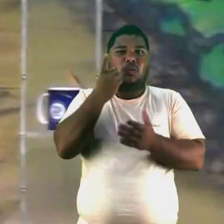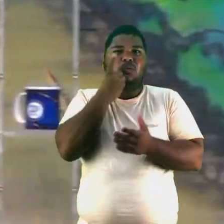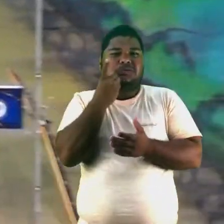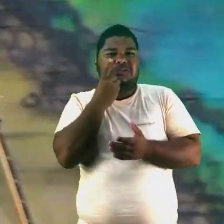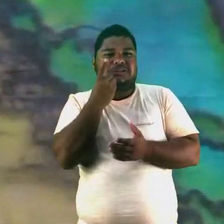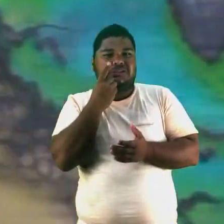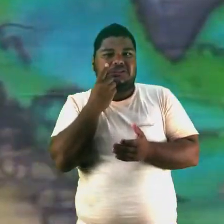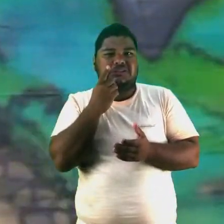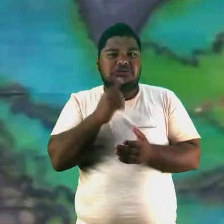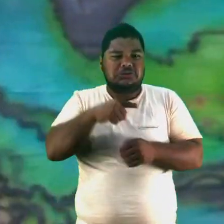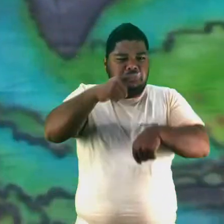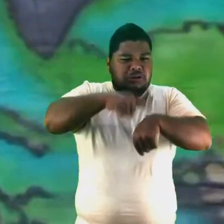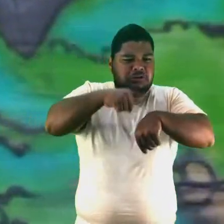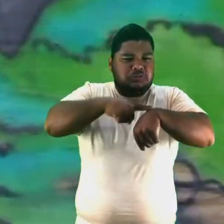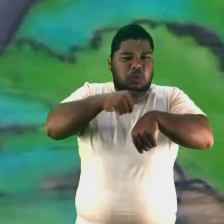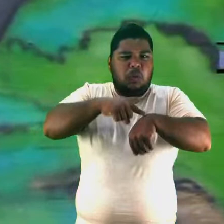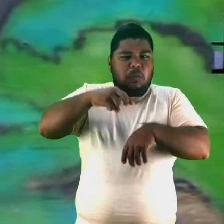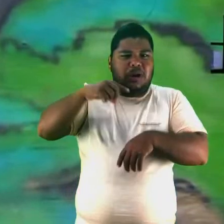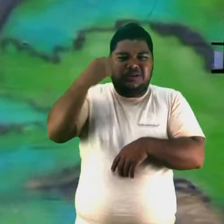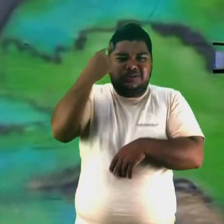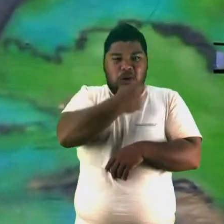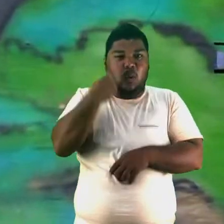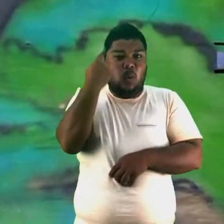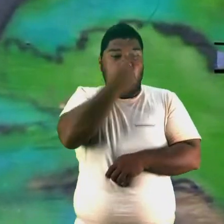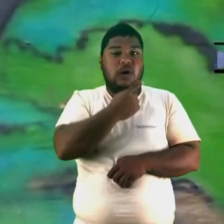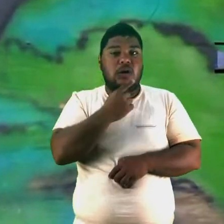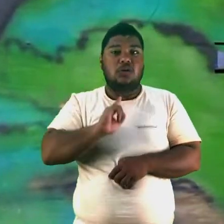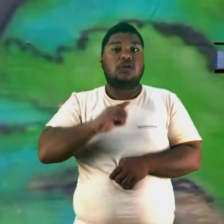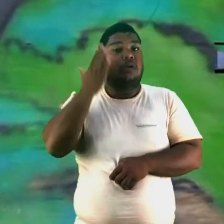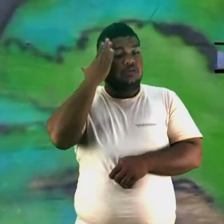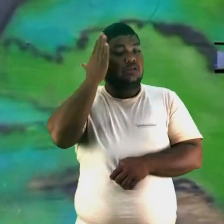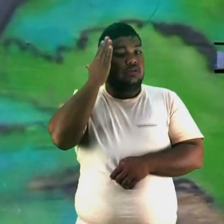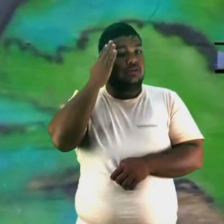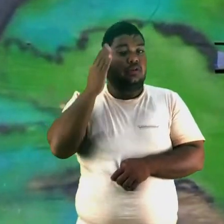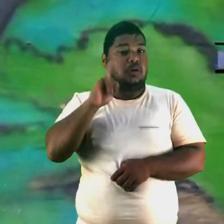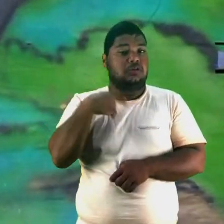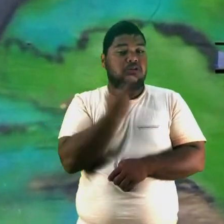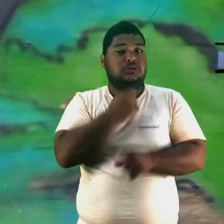tirar esse horário. Eu sei que nós somos uma sociedade corrida.